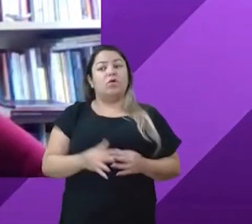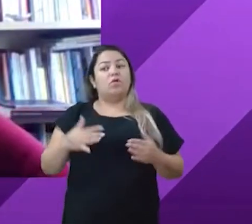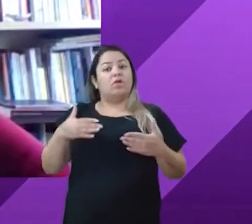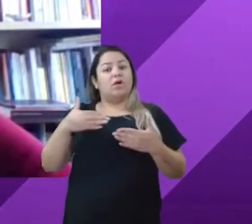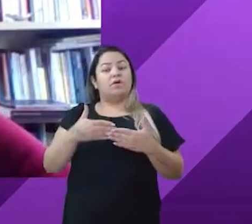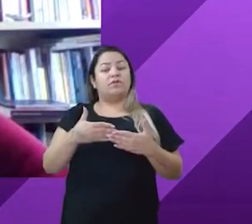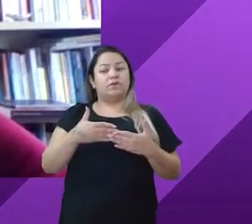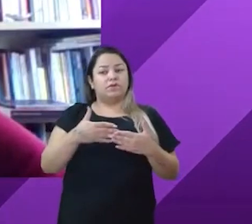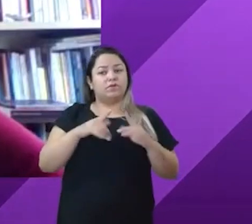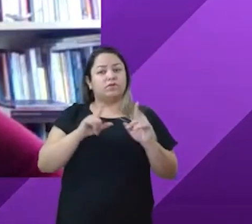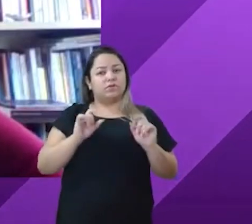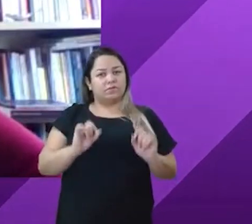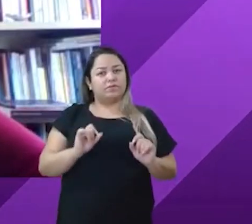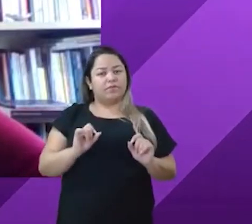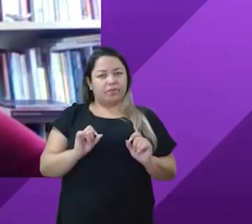avanço